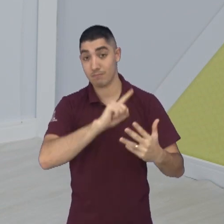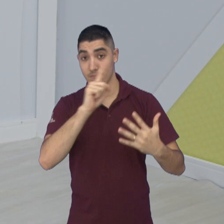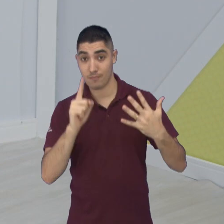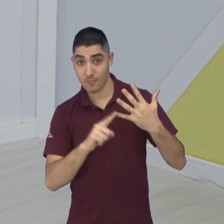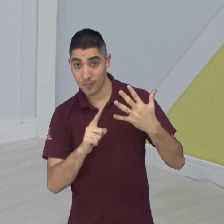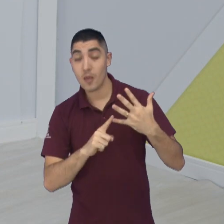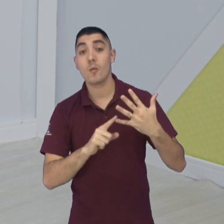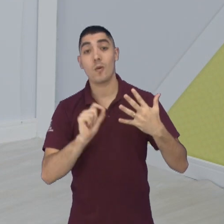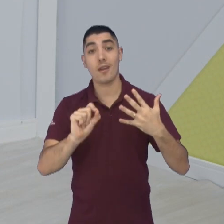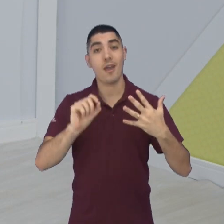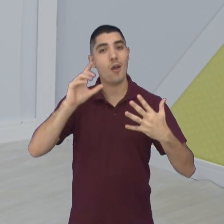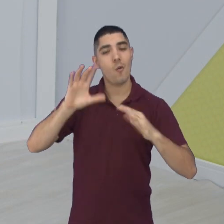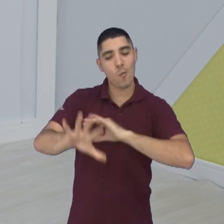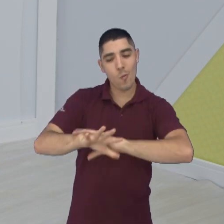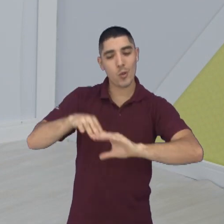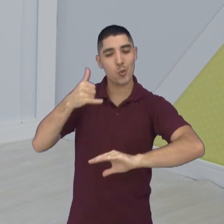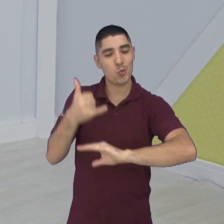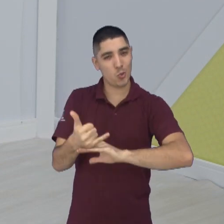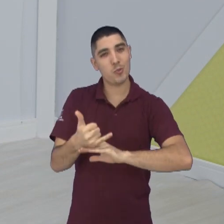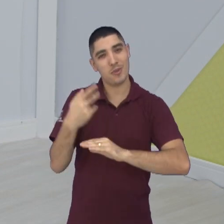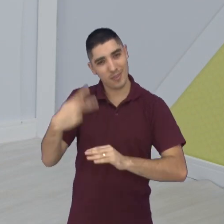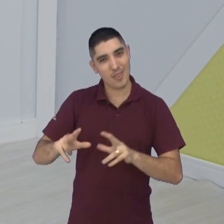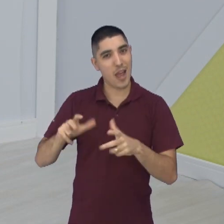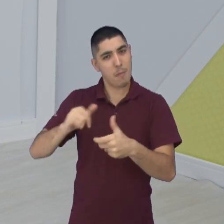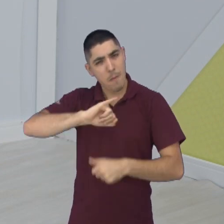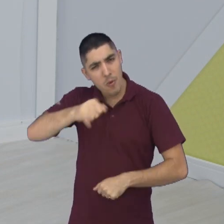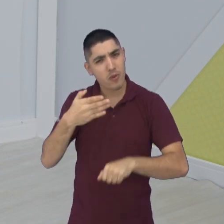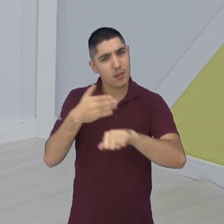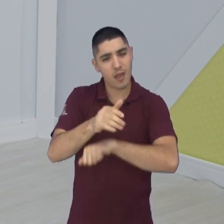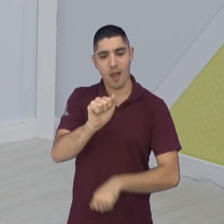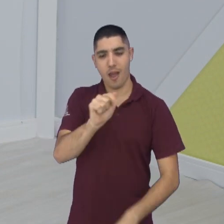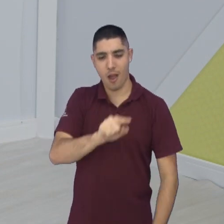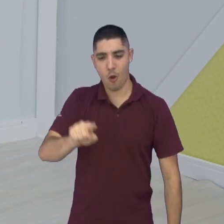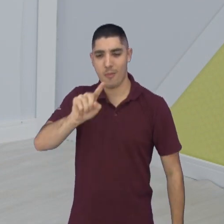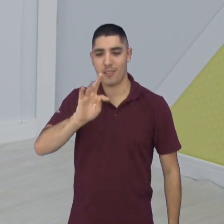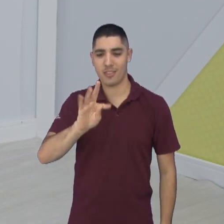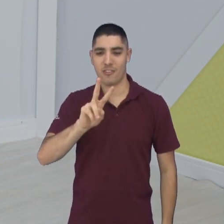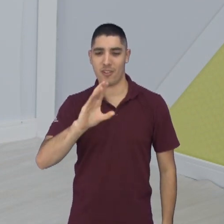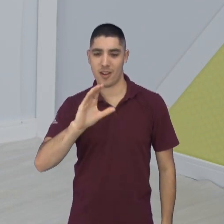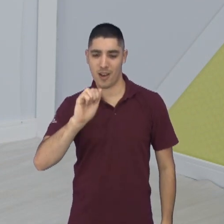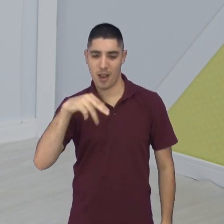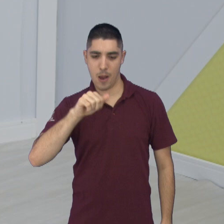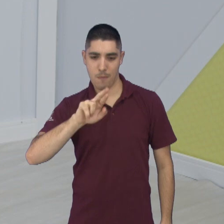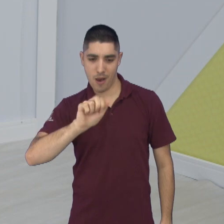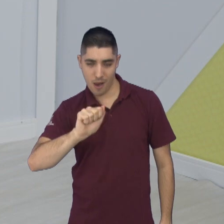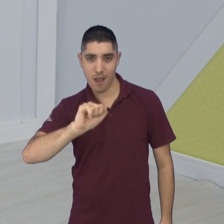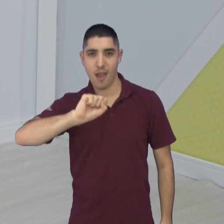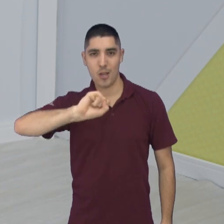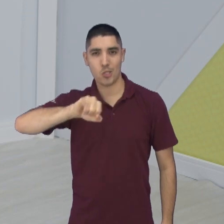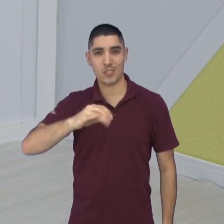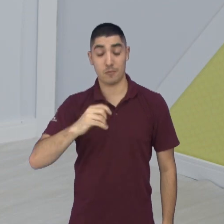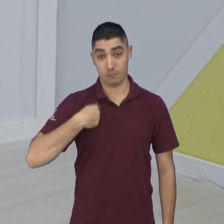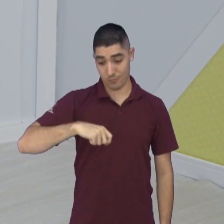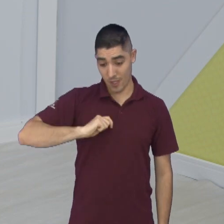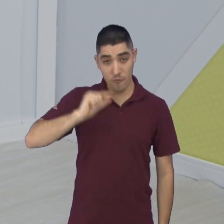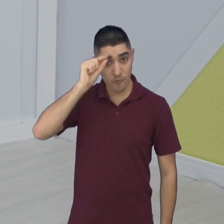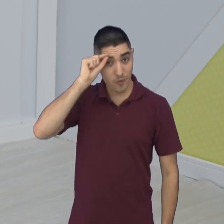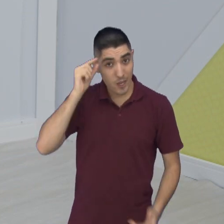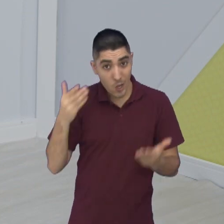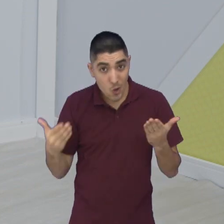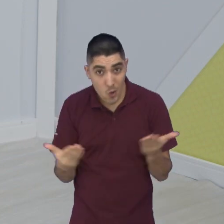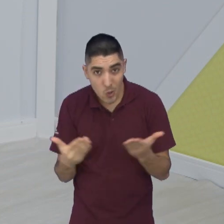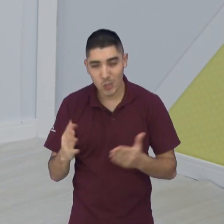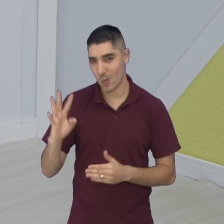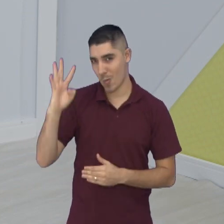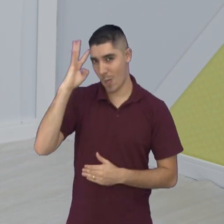câmarasjc.sp.gov.br e estamos também no YouTube em digite @TV Câmara SJC. Eu sou Vieira Júnior, vou com vocês